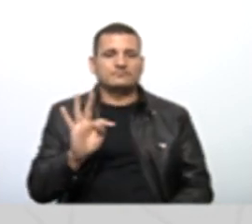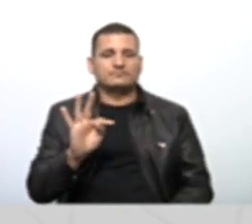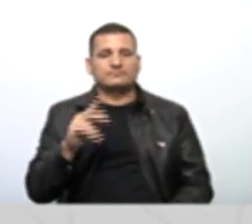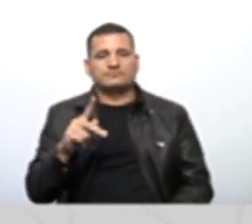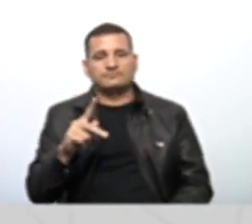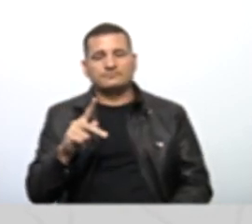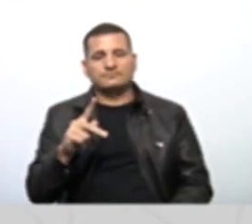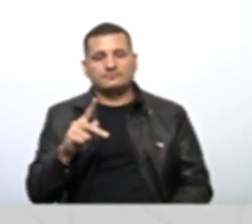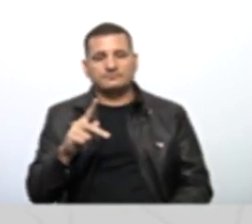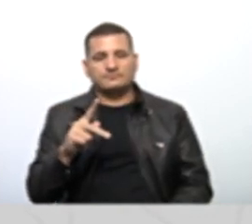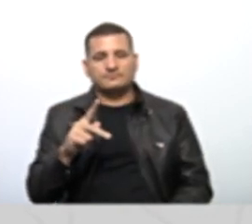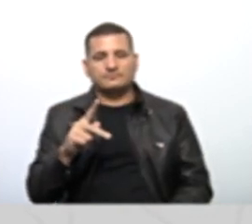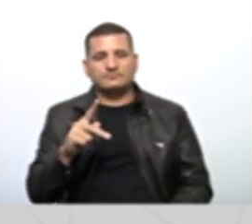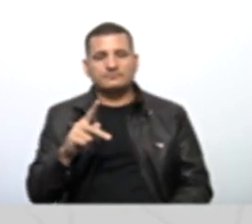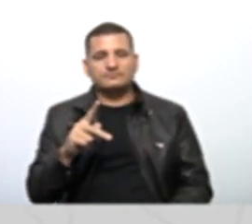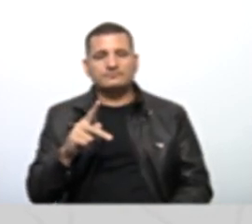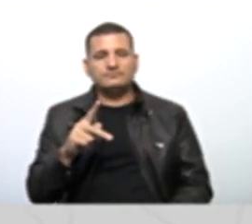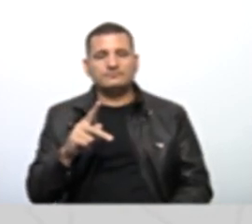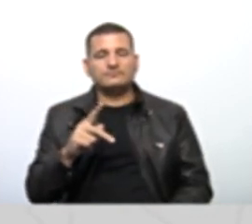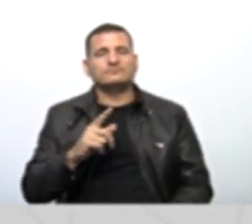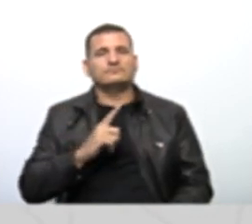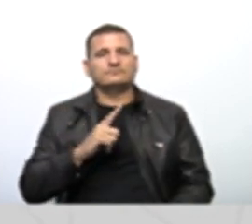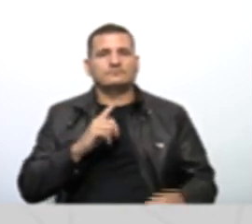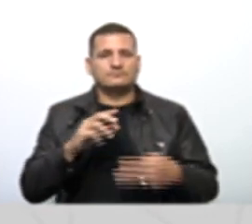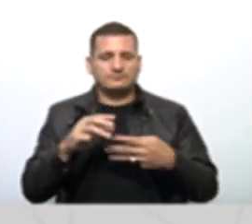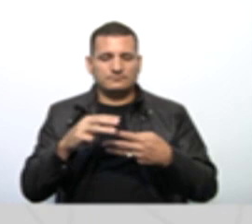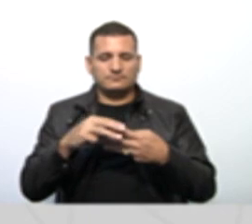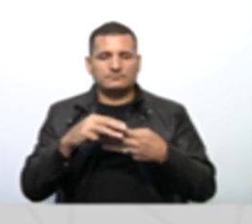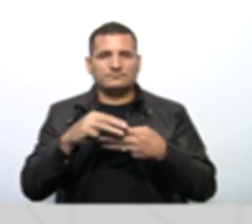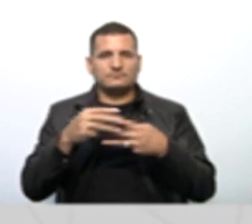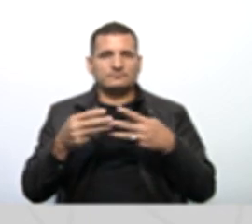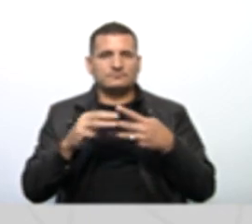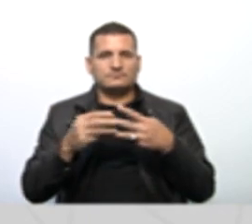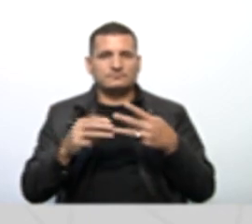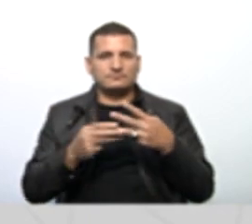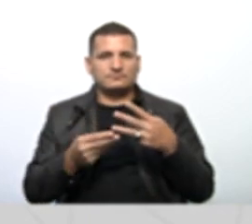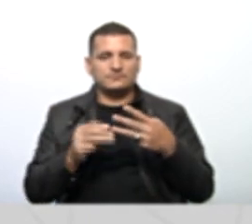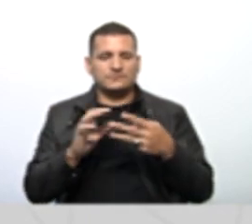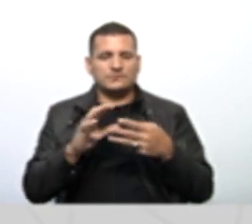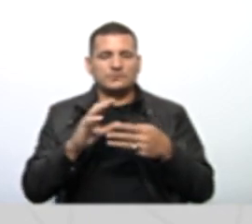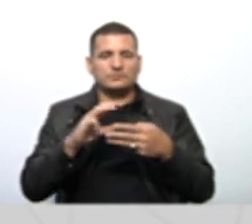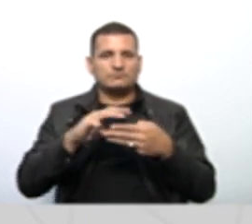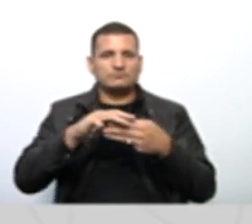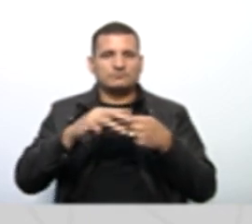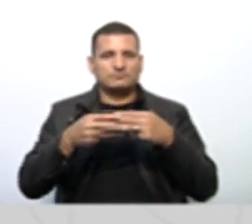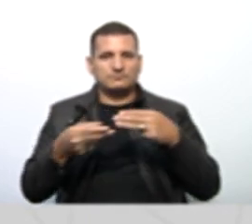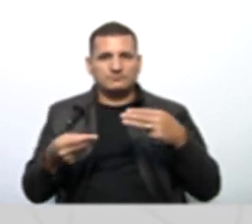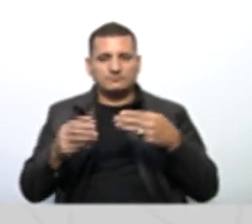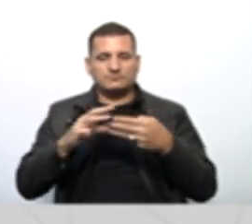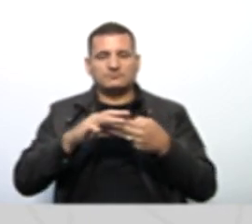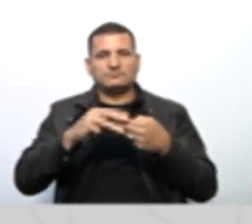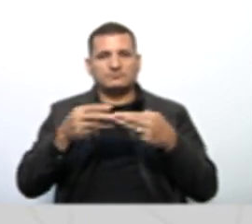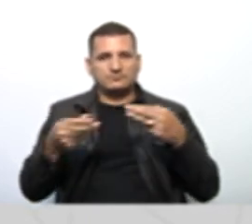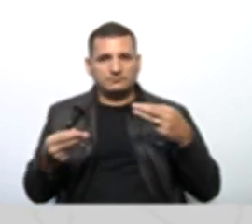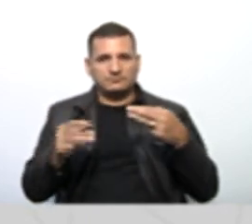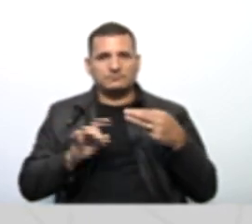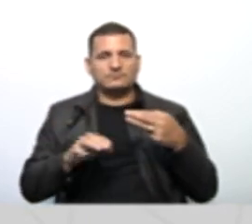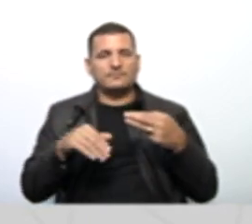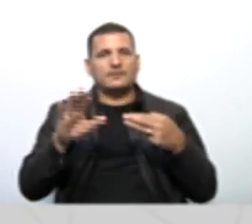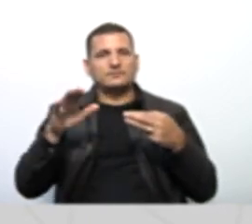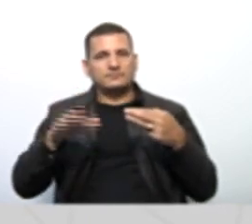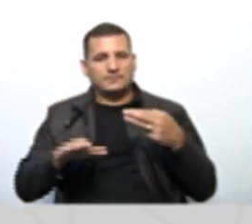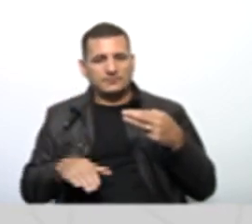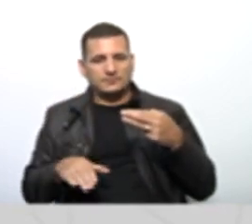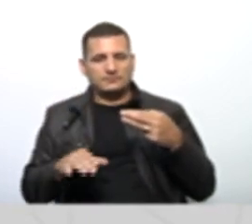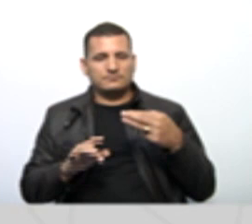simples ele tem aquela blindagem básica que fica por fora do carro só que a homenagem e esse é o mais barato e não é só